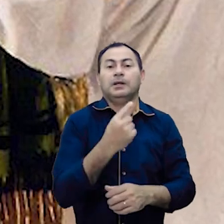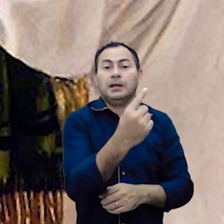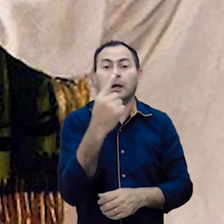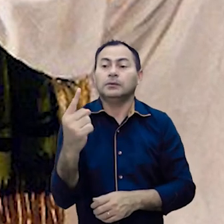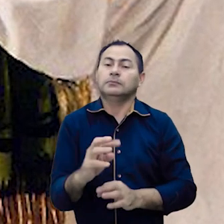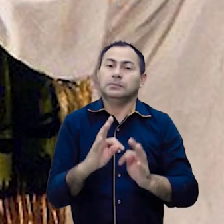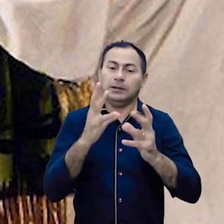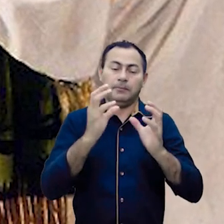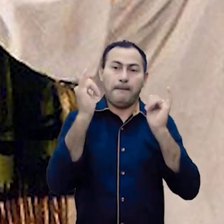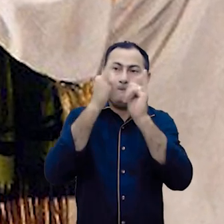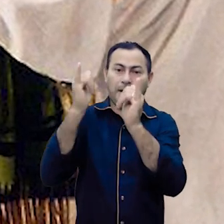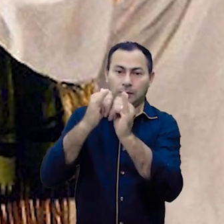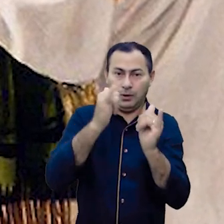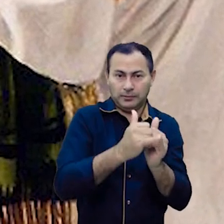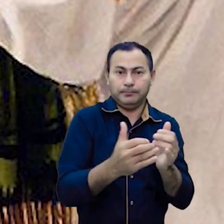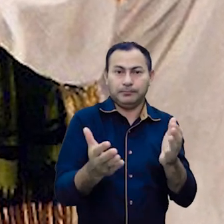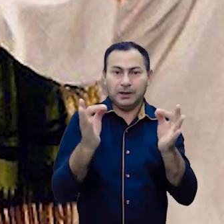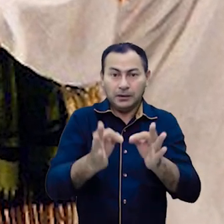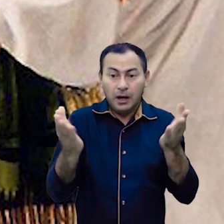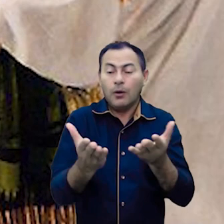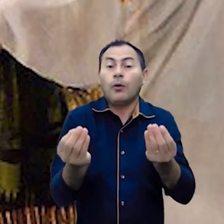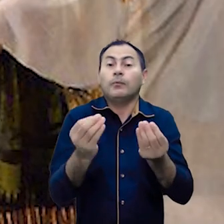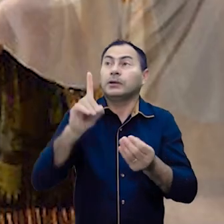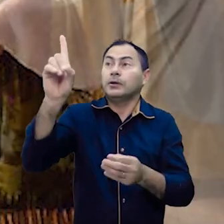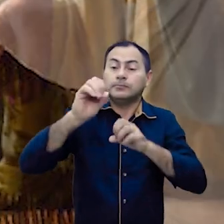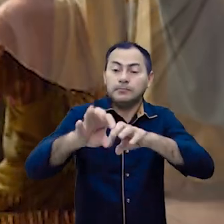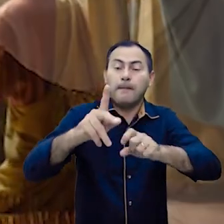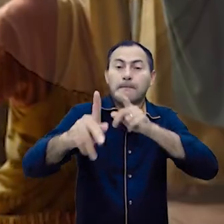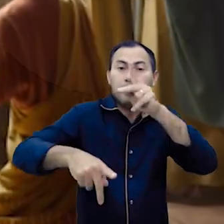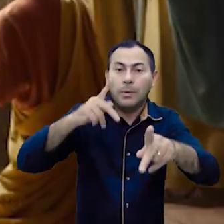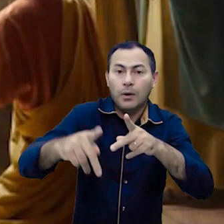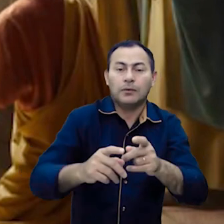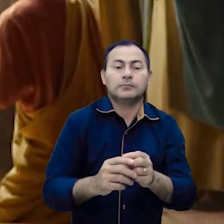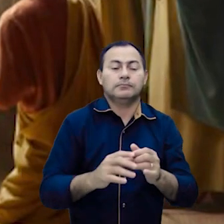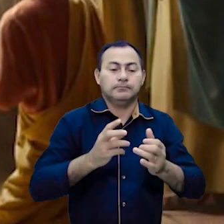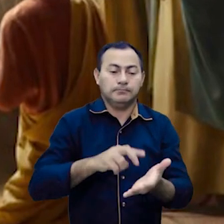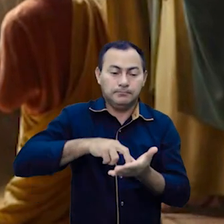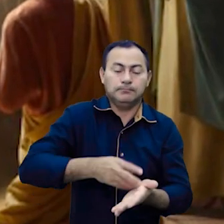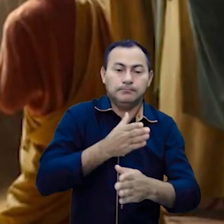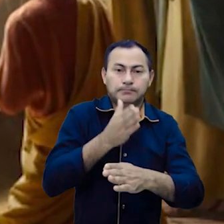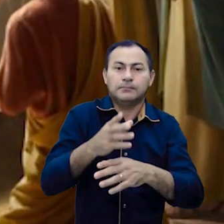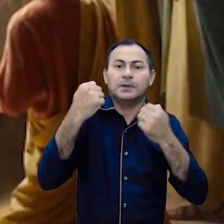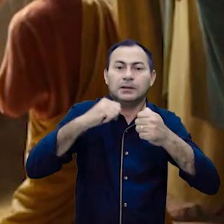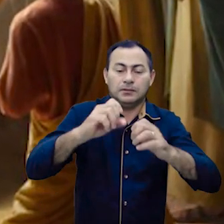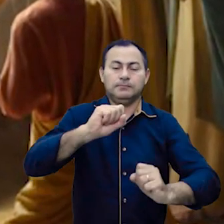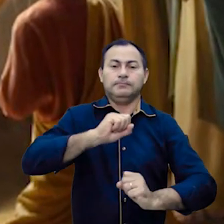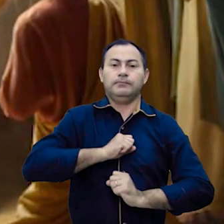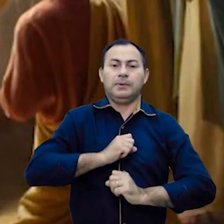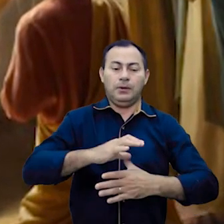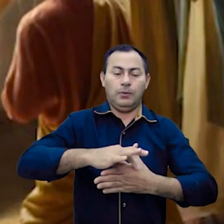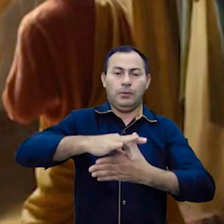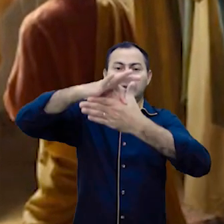e cada um estaria sendo Perdoado veremos agora como Deus instruiu o seu povo a prover para as